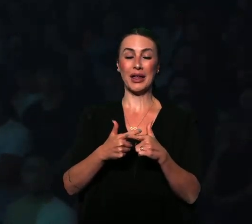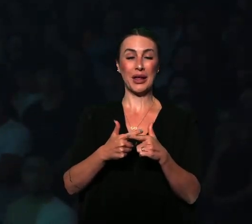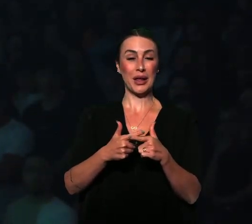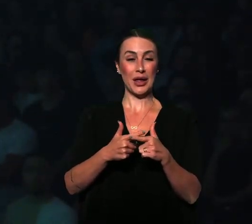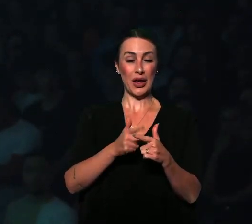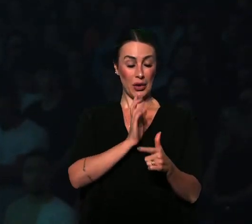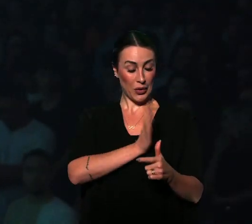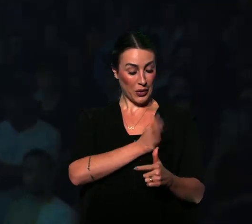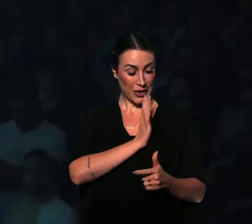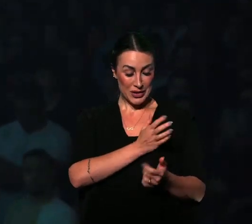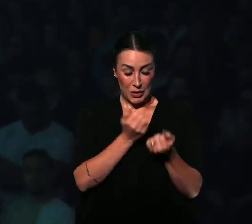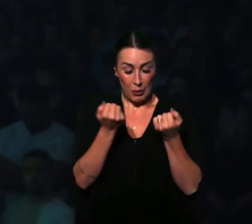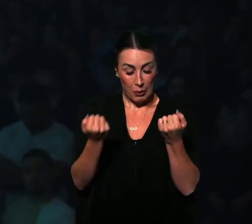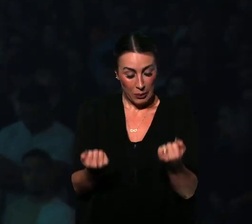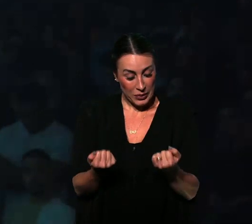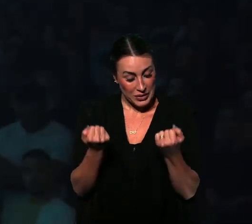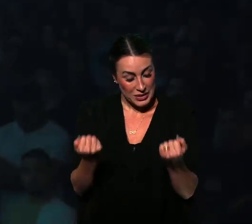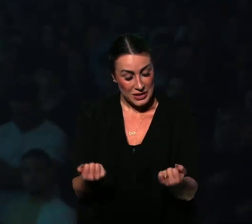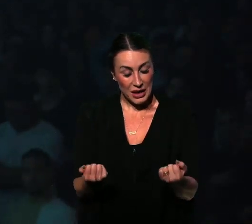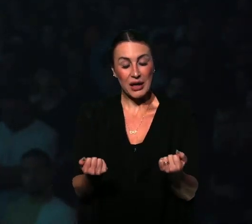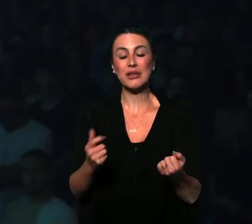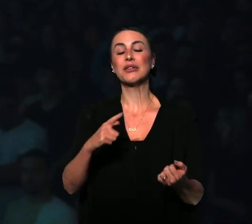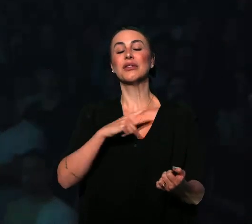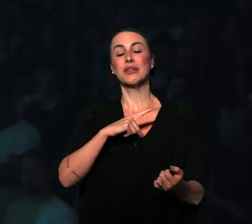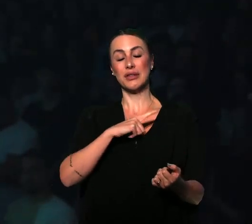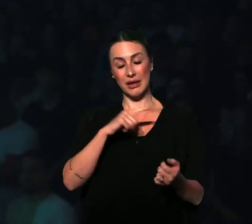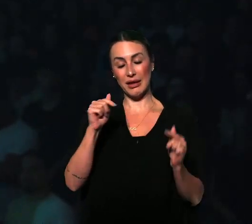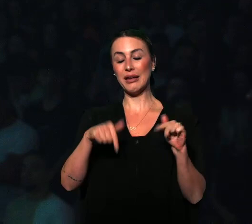você vai sair daqui hoje diferente, leve, em nome de Jesus.